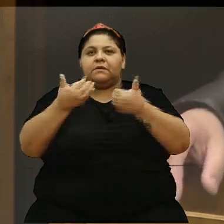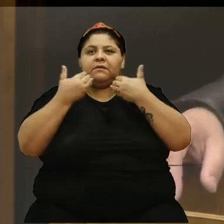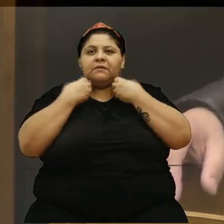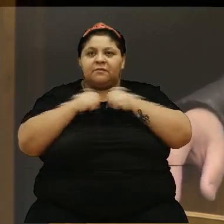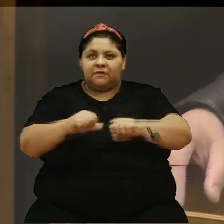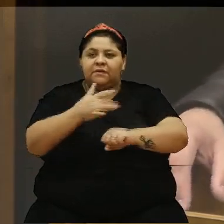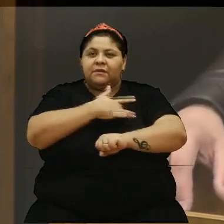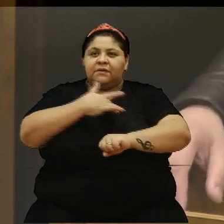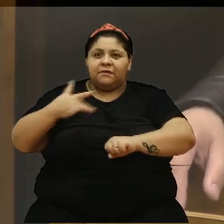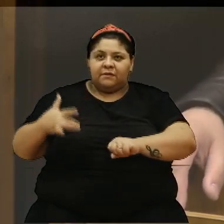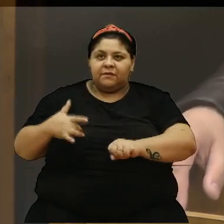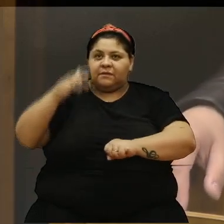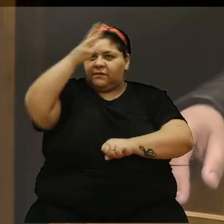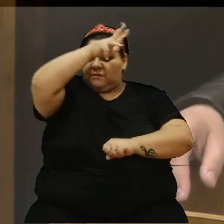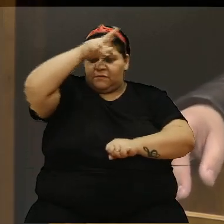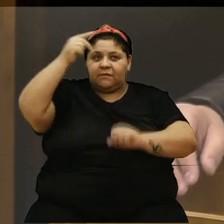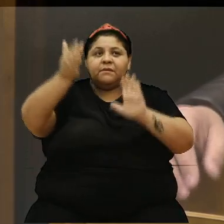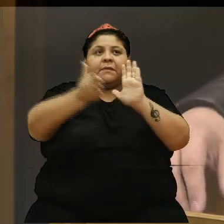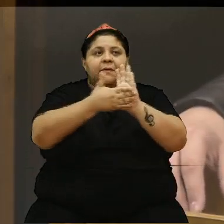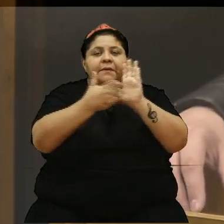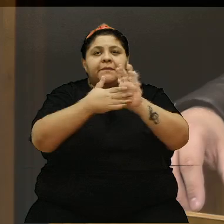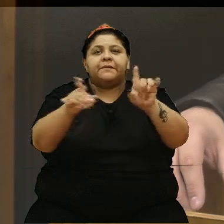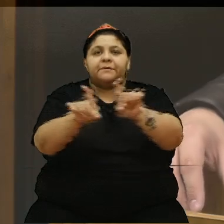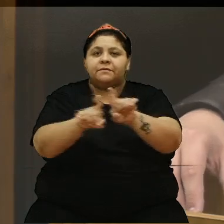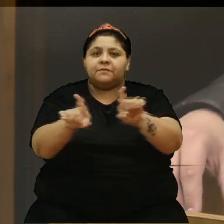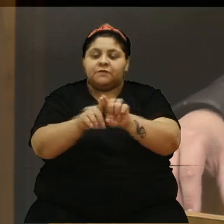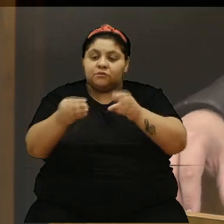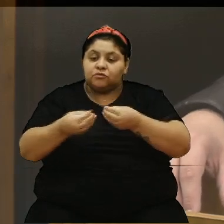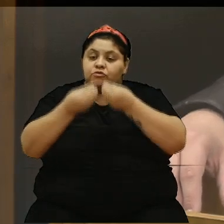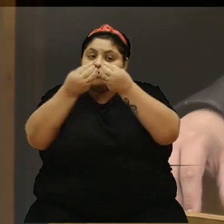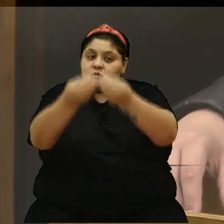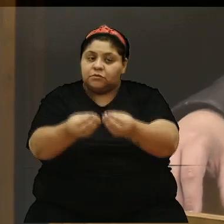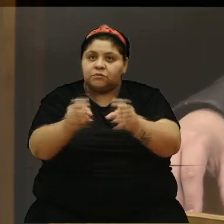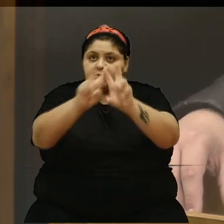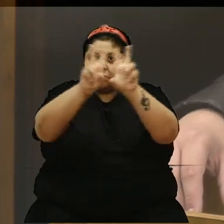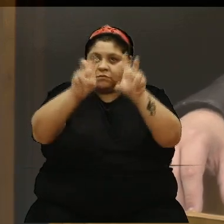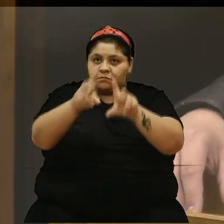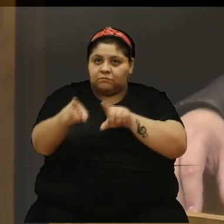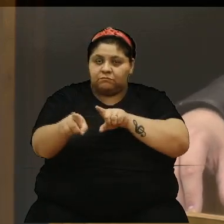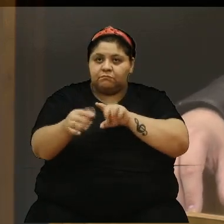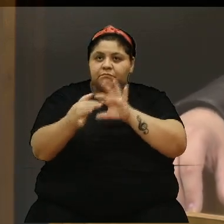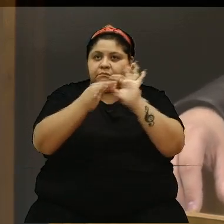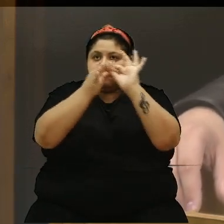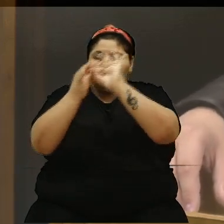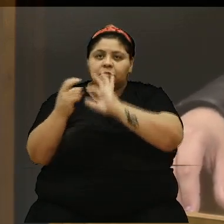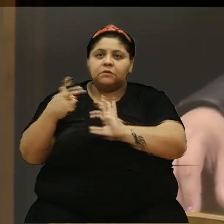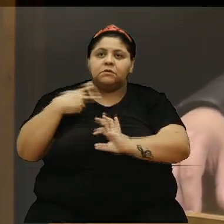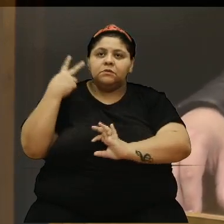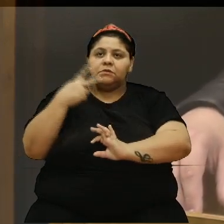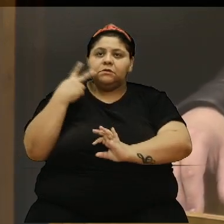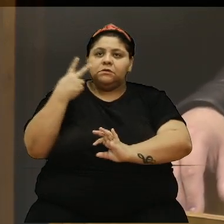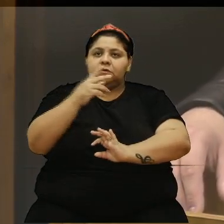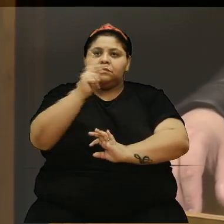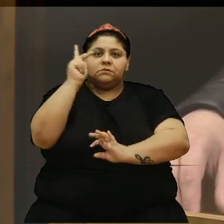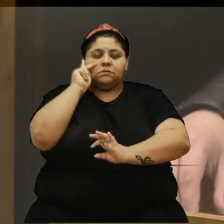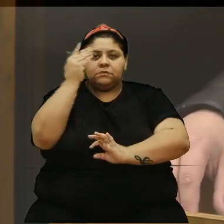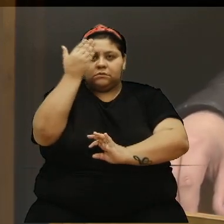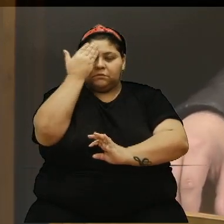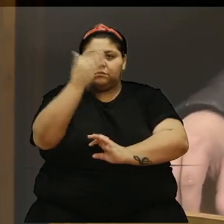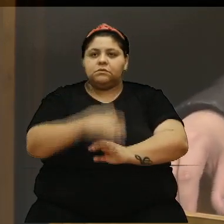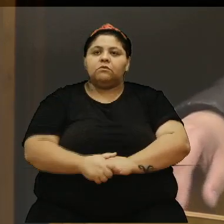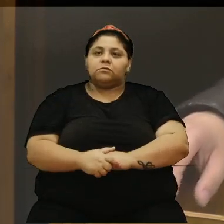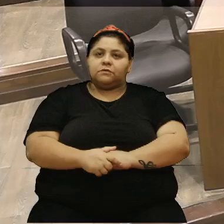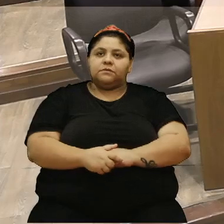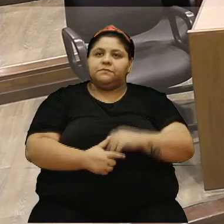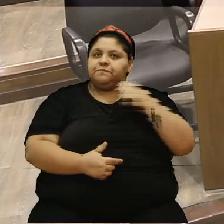de Caxias do Sul, a Secretaria Municipal, se comprometeu também a levar adiante essa pauta e essa parceria. Vereador Cláudio, senhor à parte. Obrigado pela gentileza,